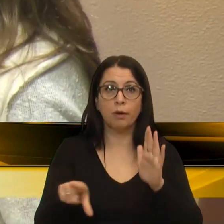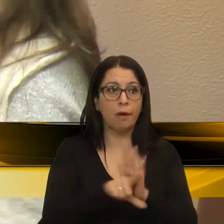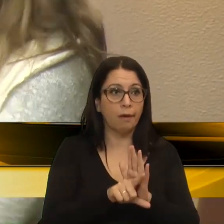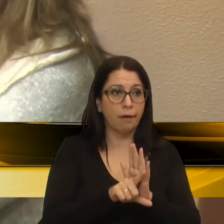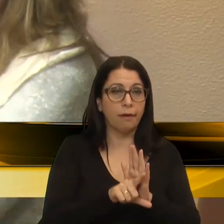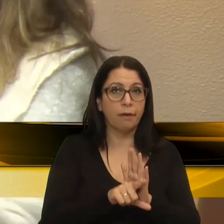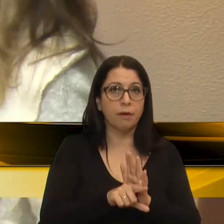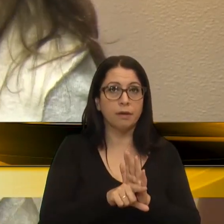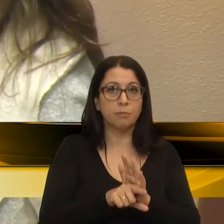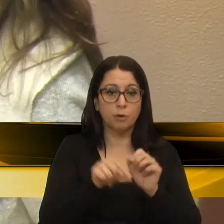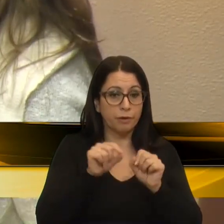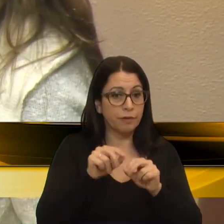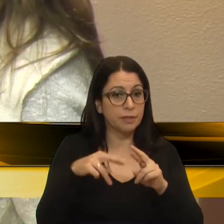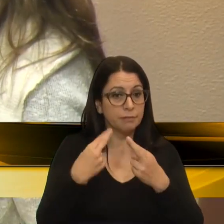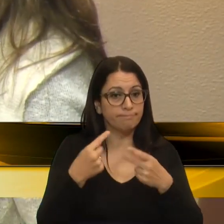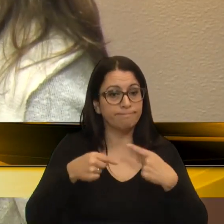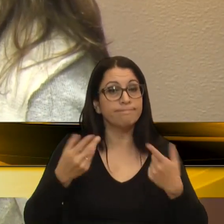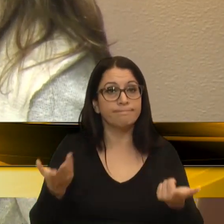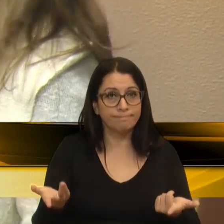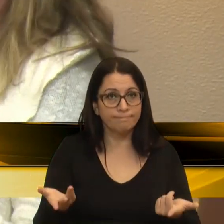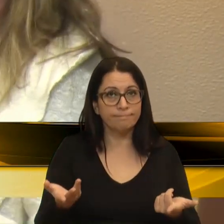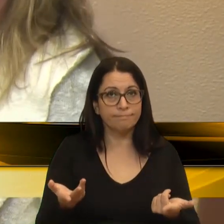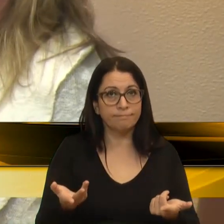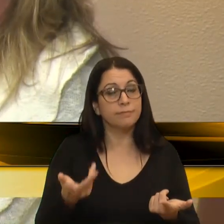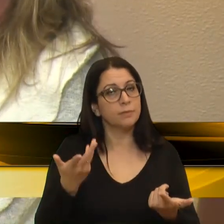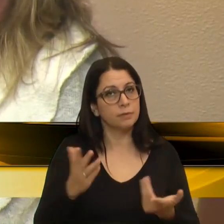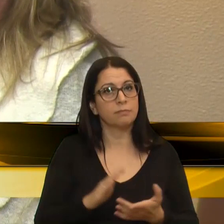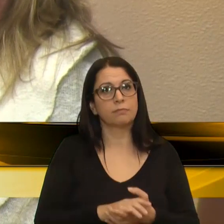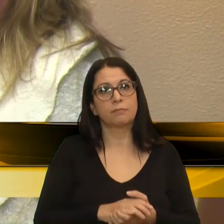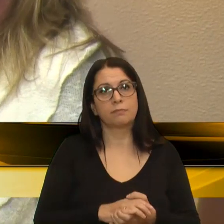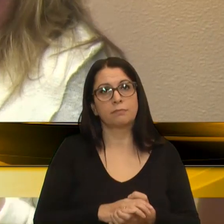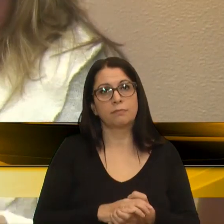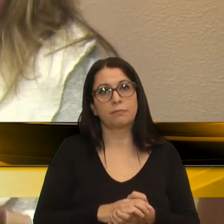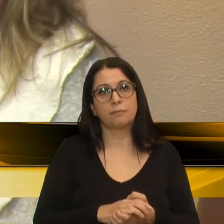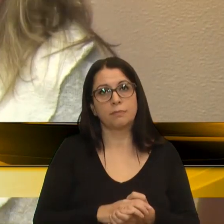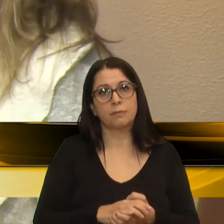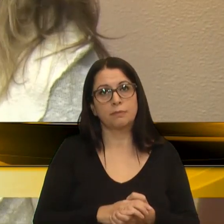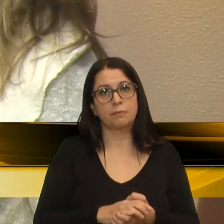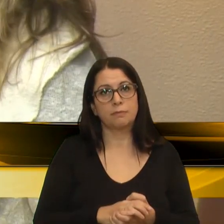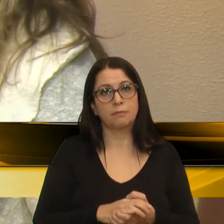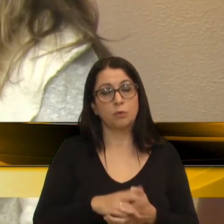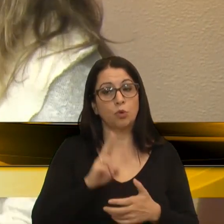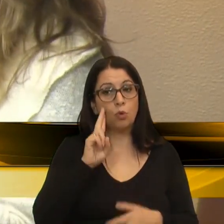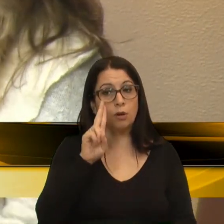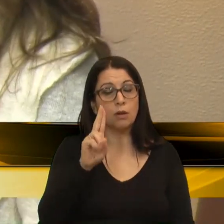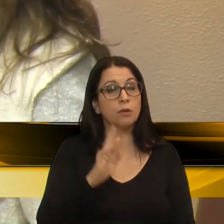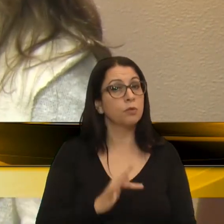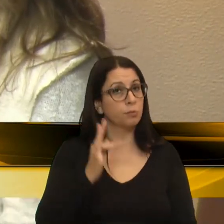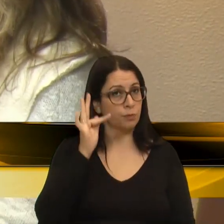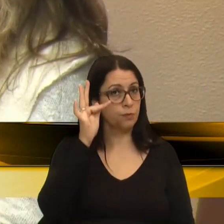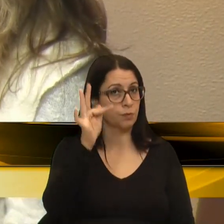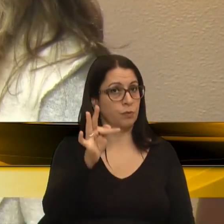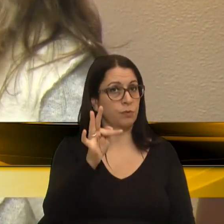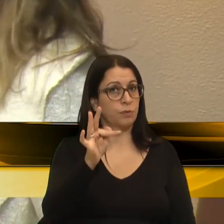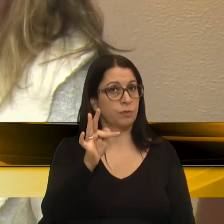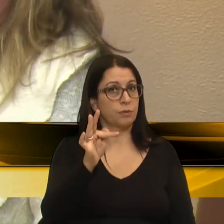orgânica para a gente estar fazendo esse debate. Então, gente, olhando para frente, nós